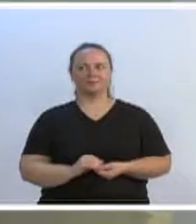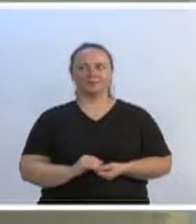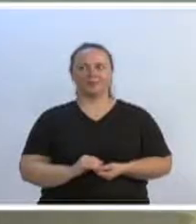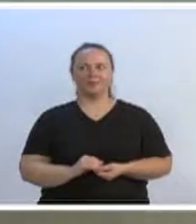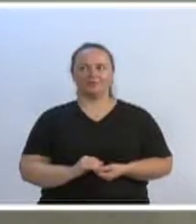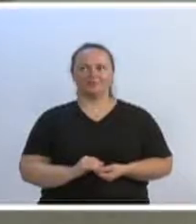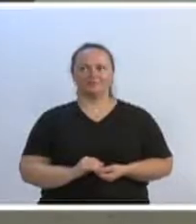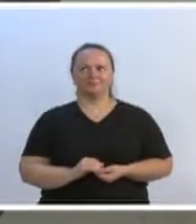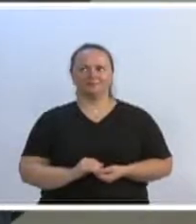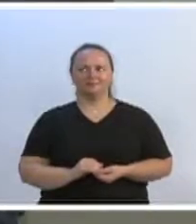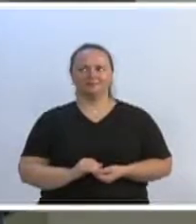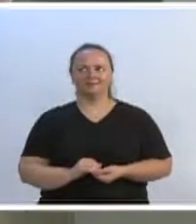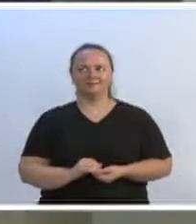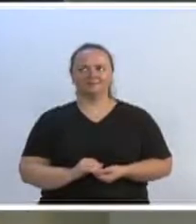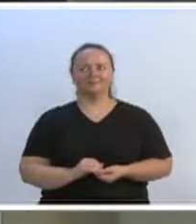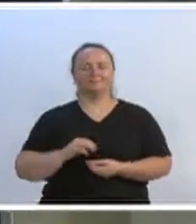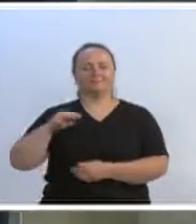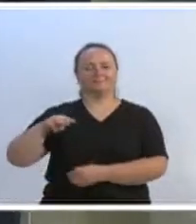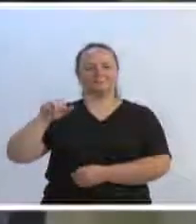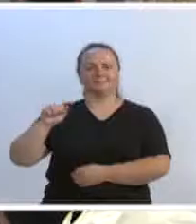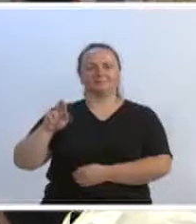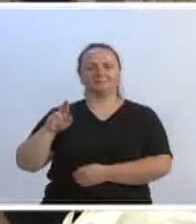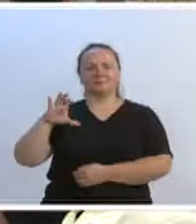Cultural de Blumenau.